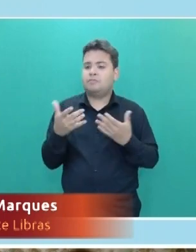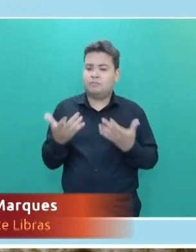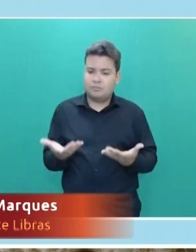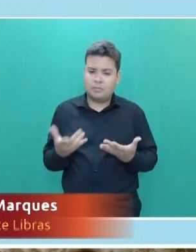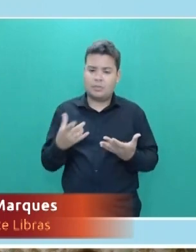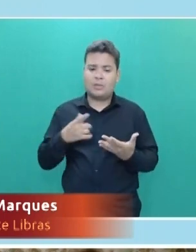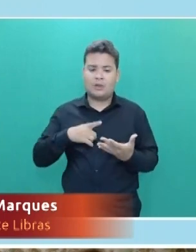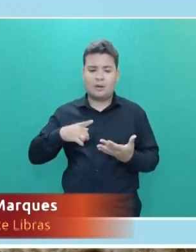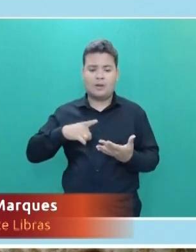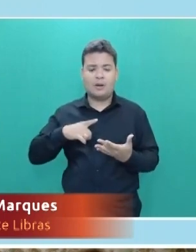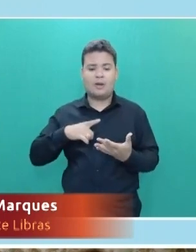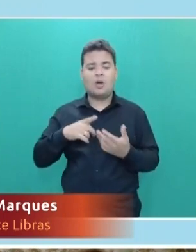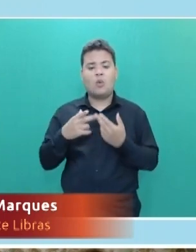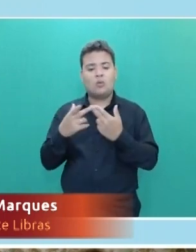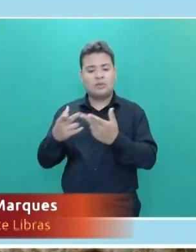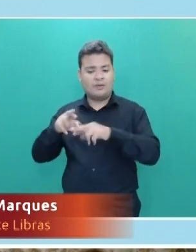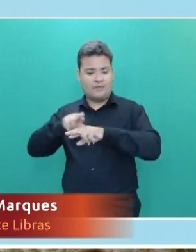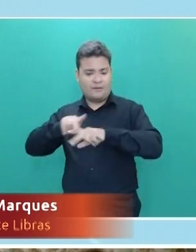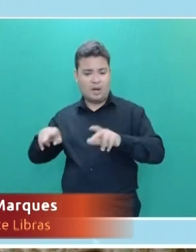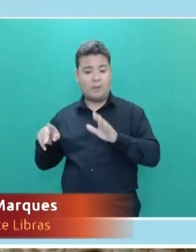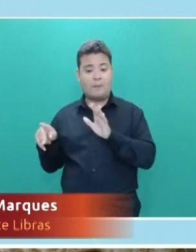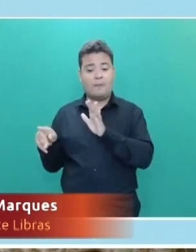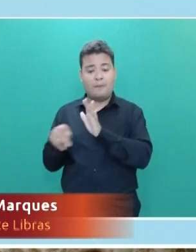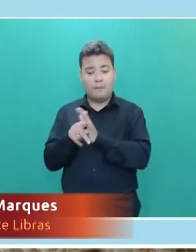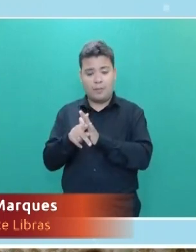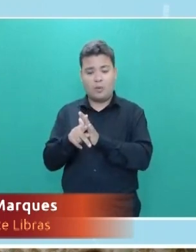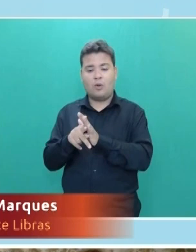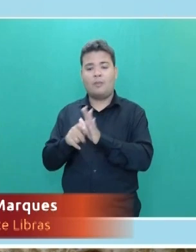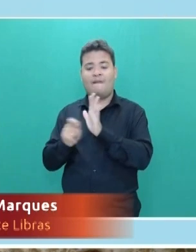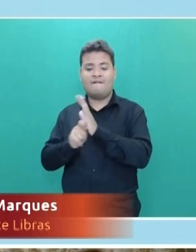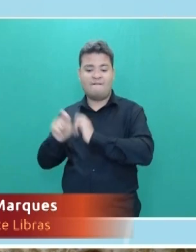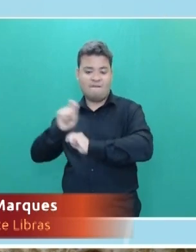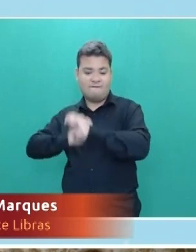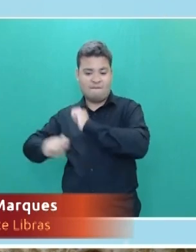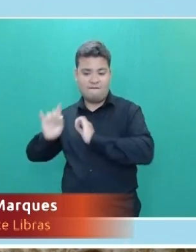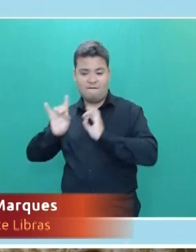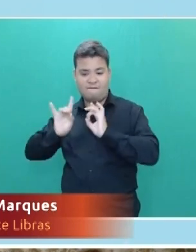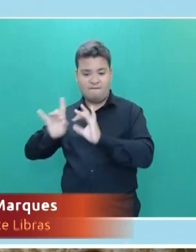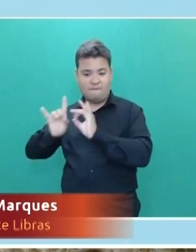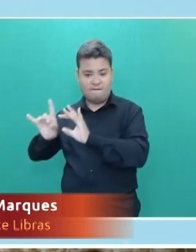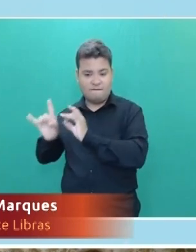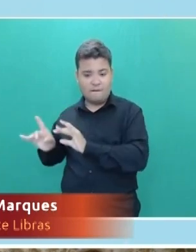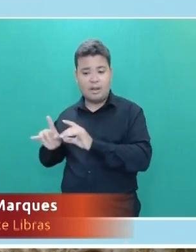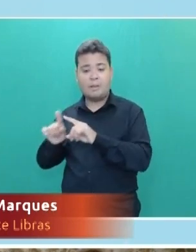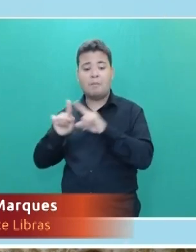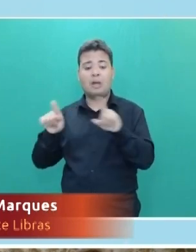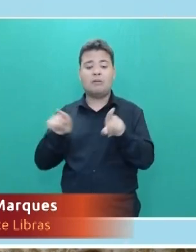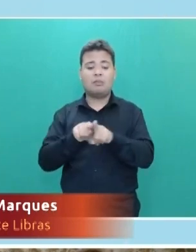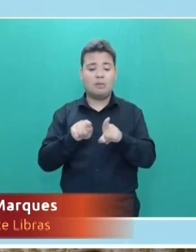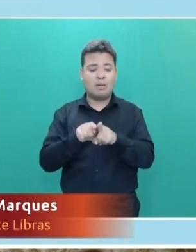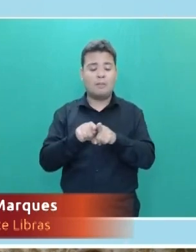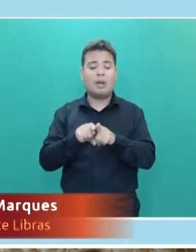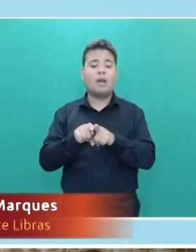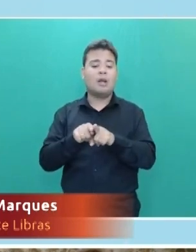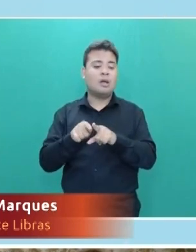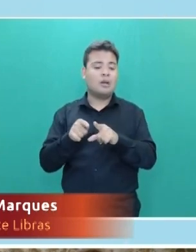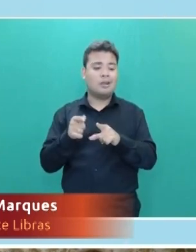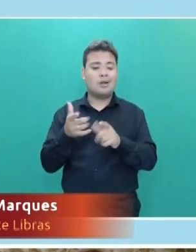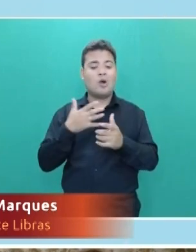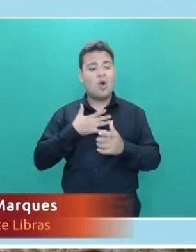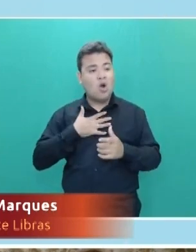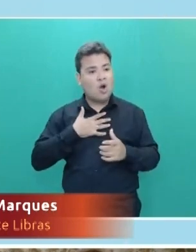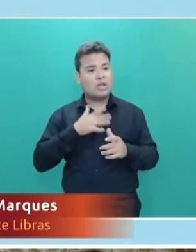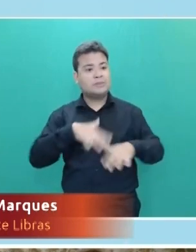benesses do narcotráfico, mas também de instalação do terror, do pânico, esses grupos têm que ser neutralizados de